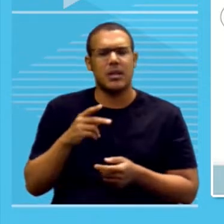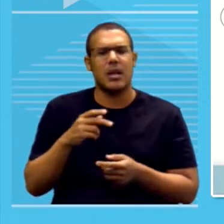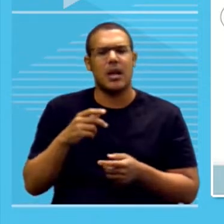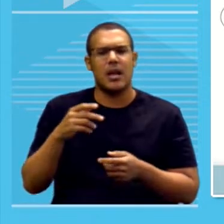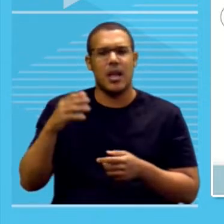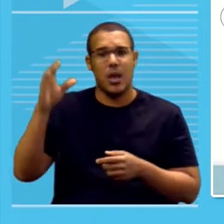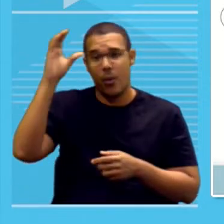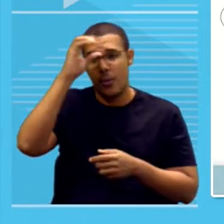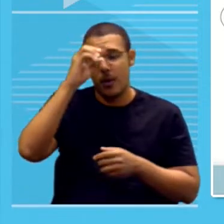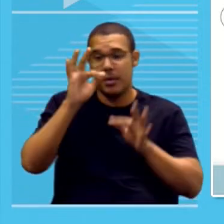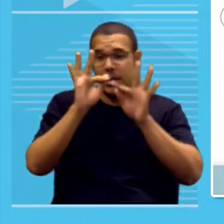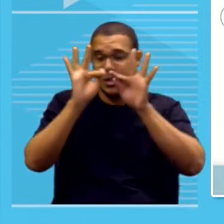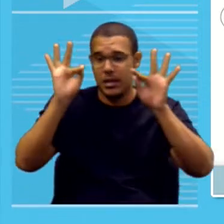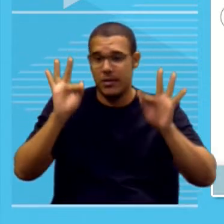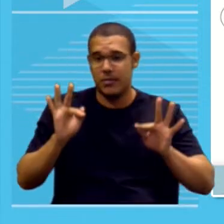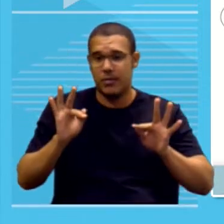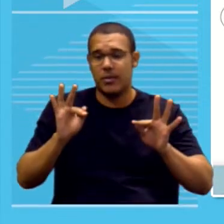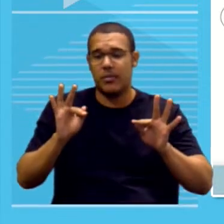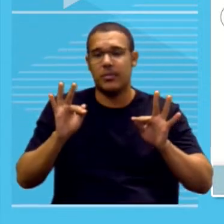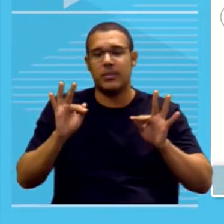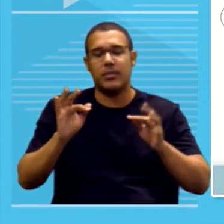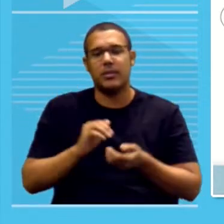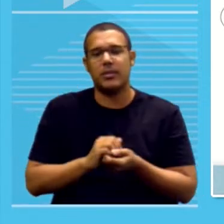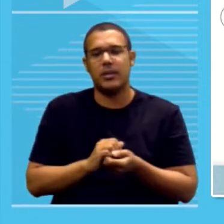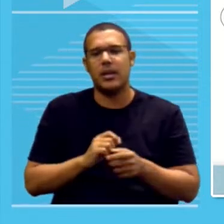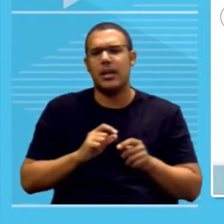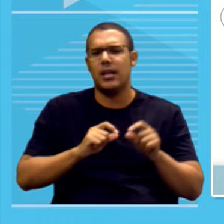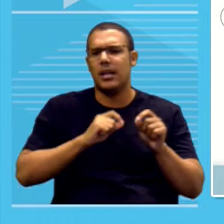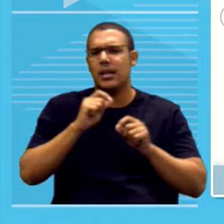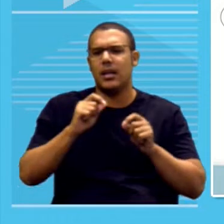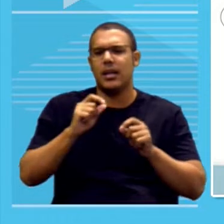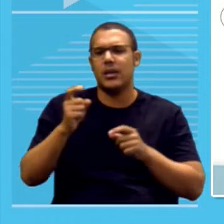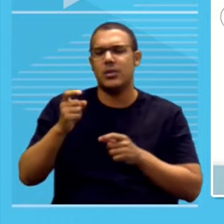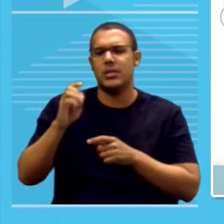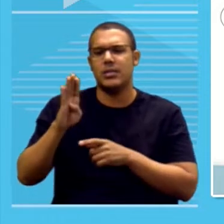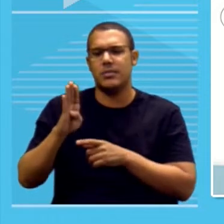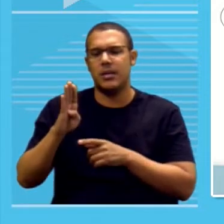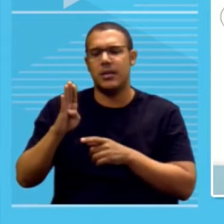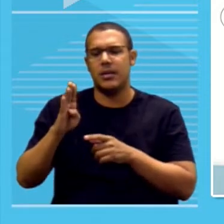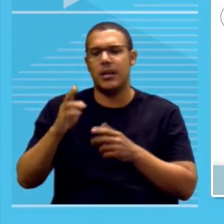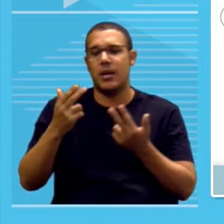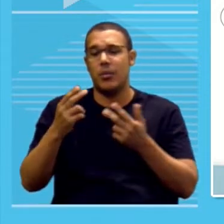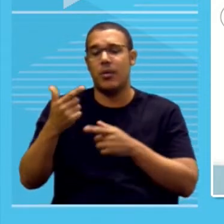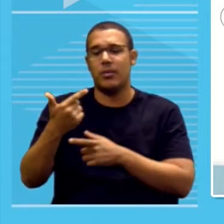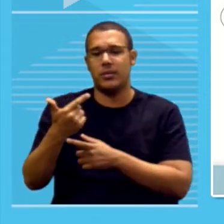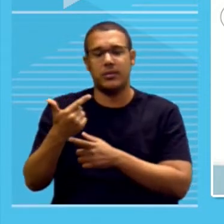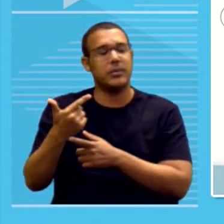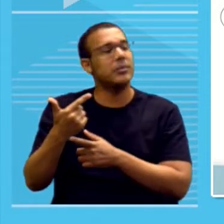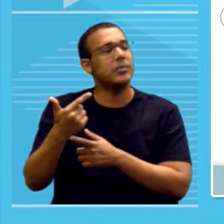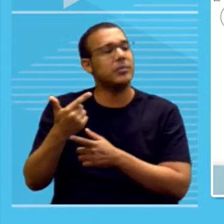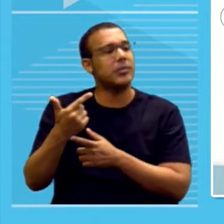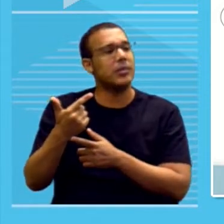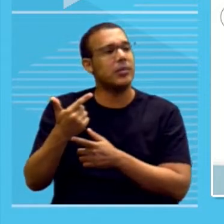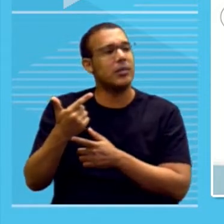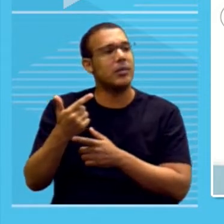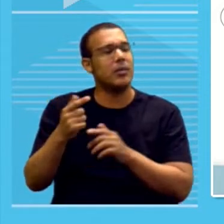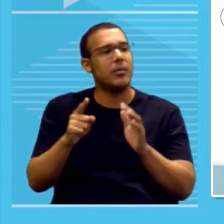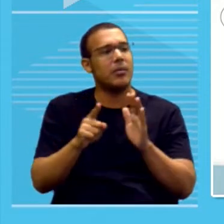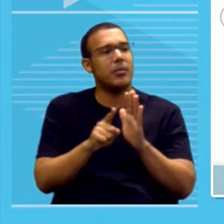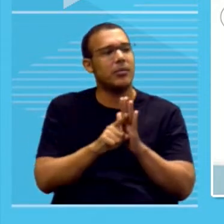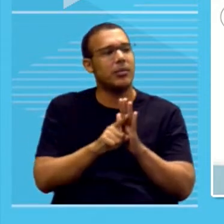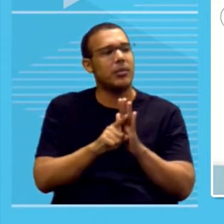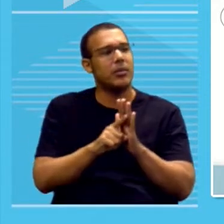o cálculo da distância entre dois pontos Quem que é o x b lá professor é 2 menos